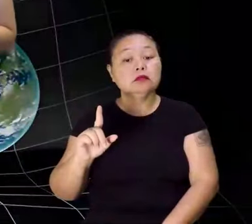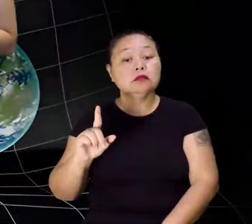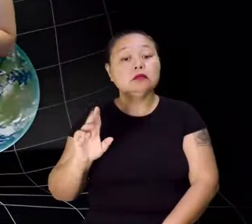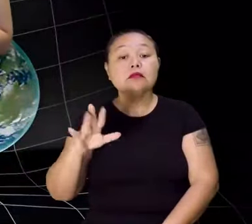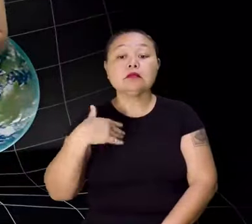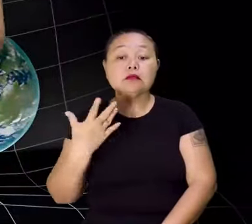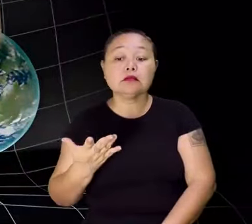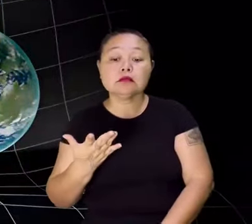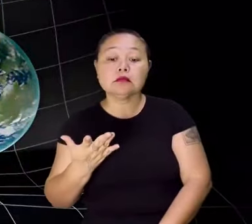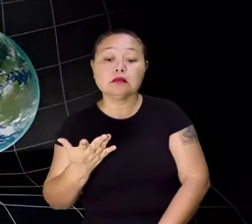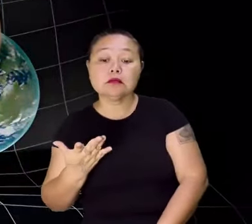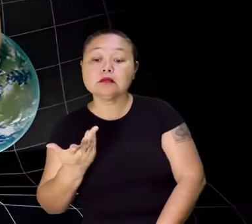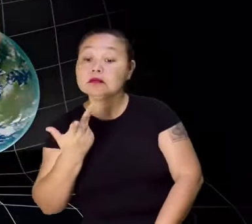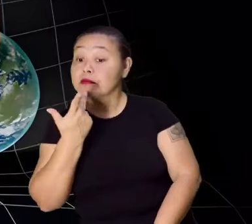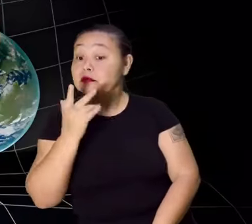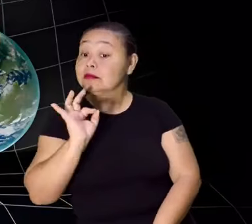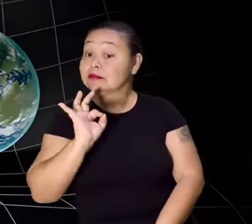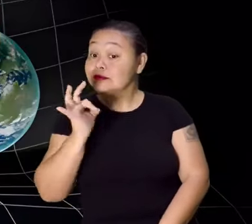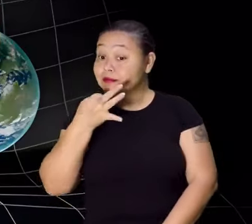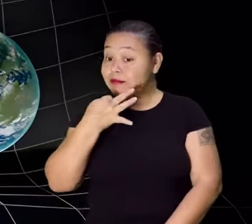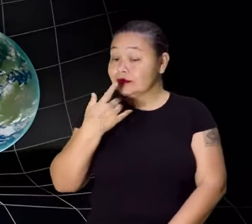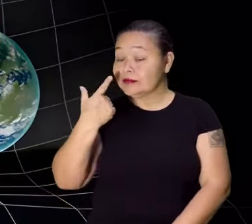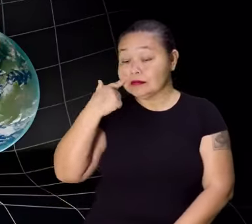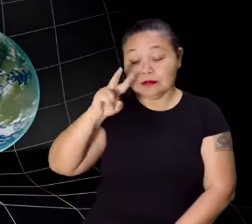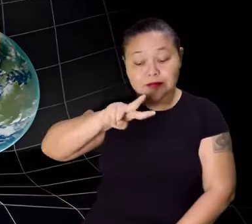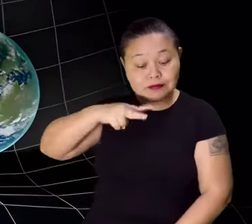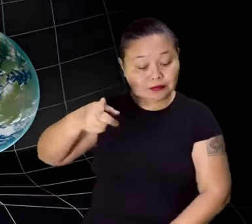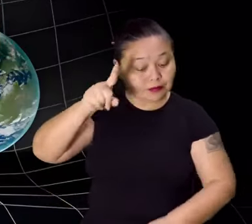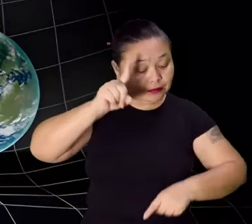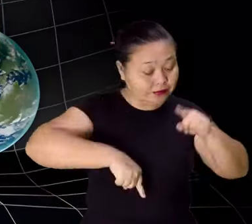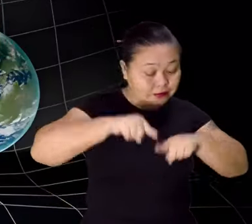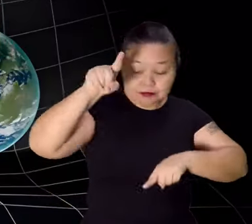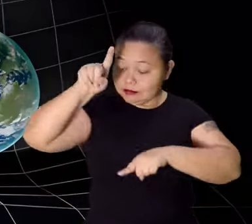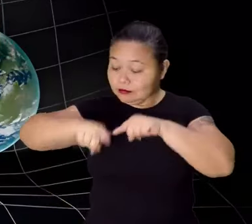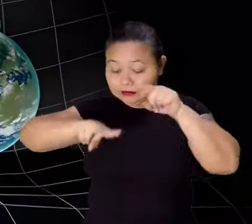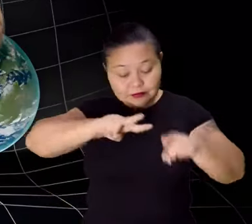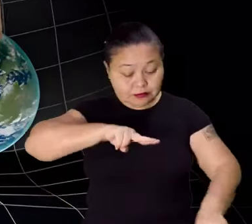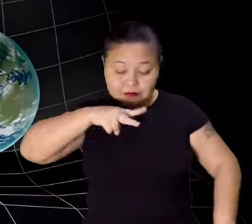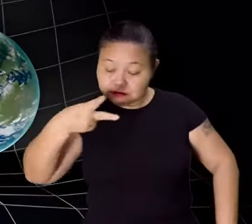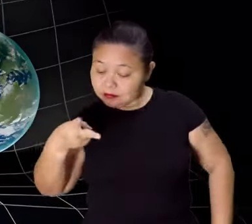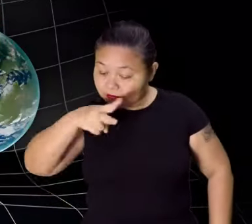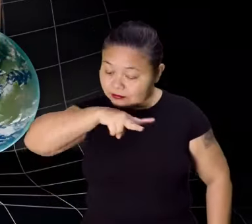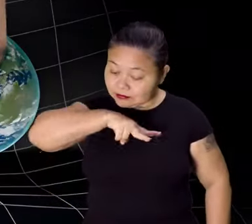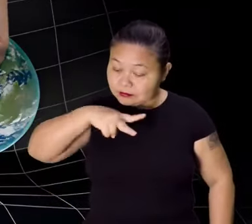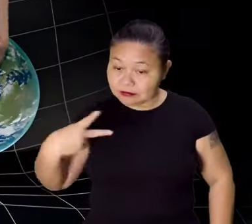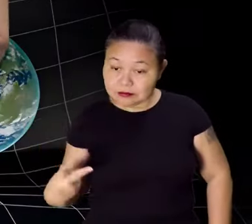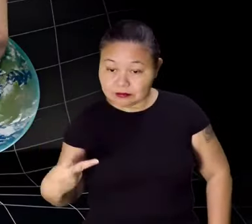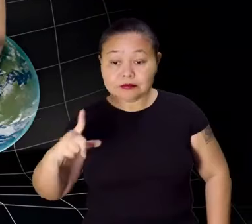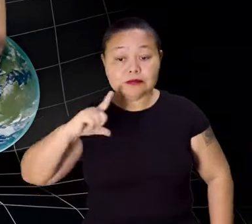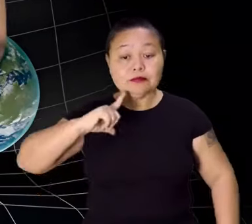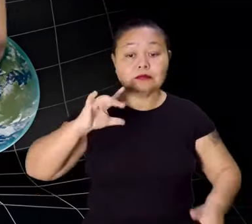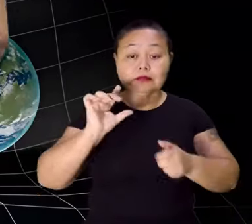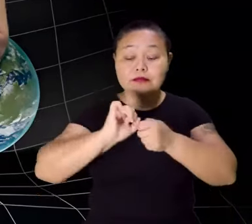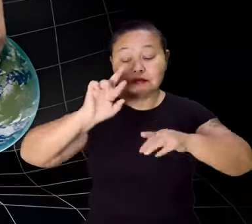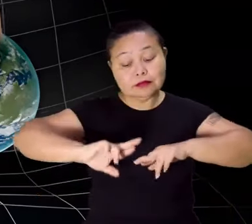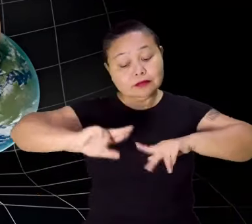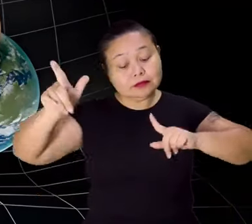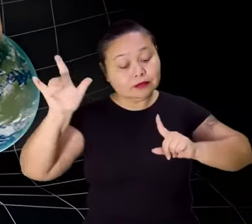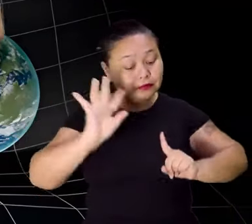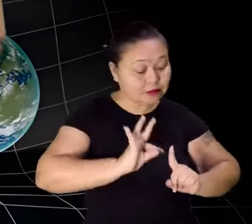E aí? E aí? O que será que chama essa transferência de energia de um corpo para outro? Ó, força a gente viu lá Vida ou diferença de